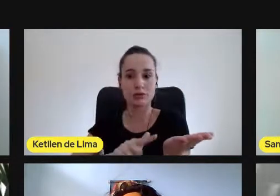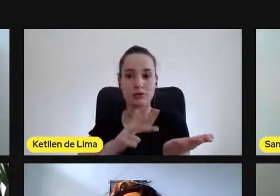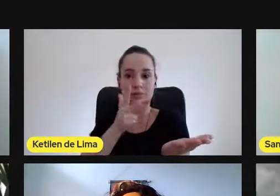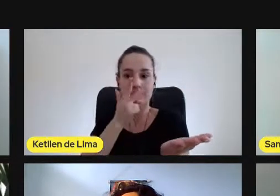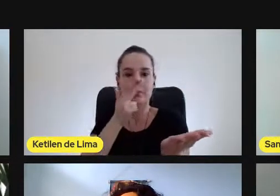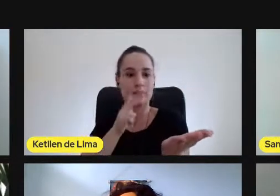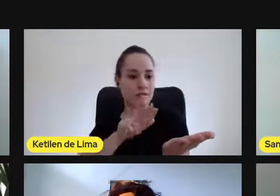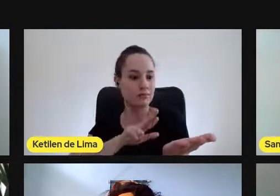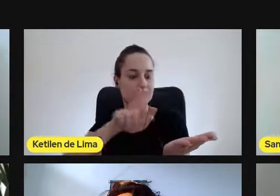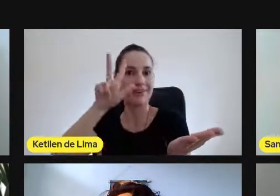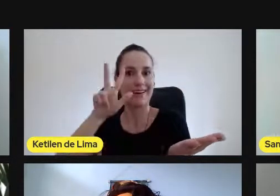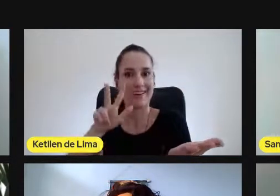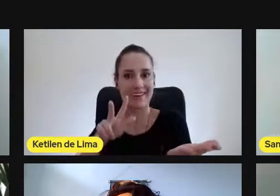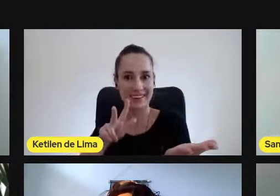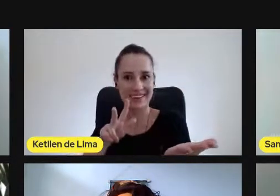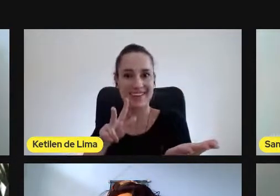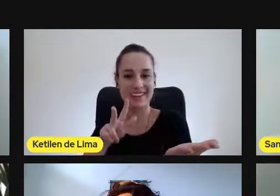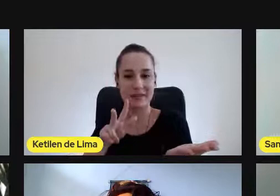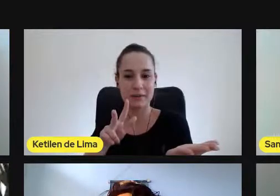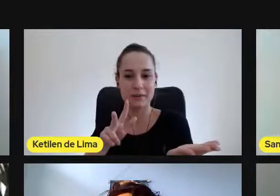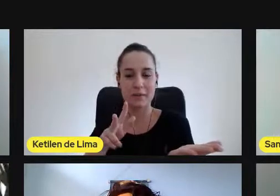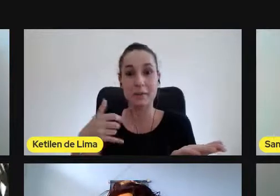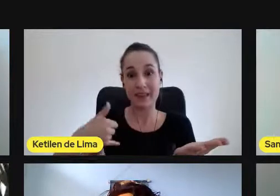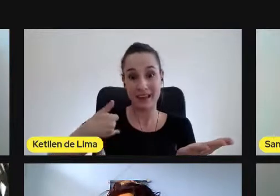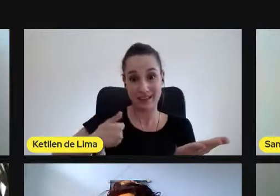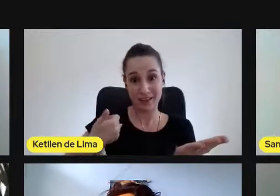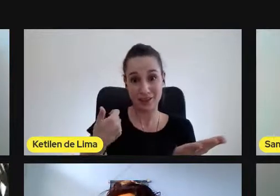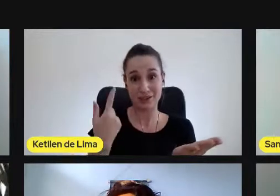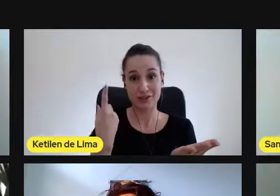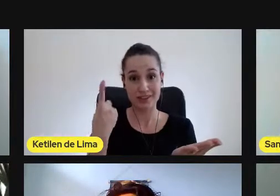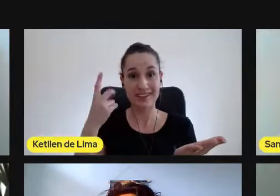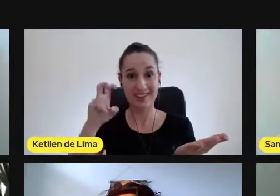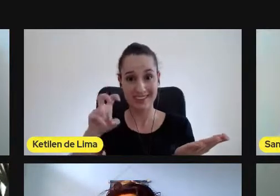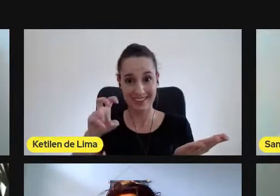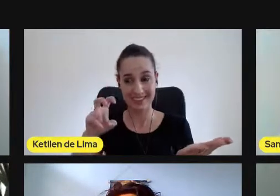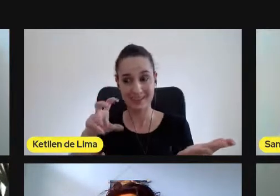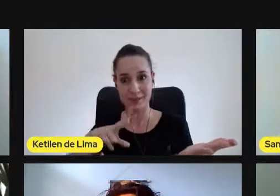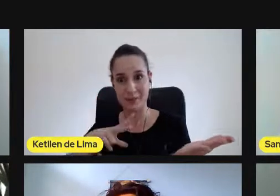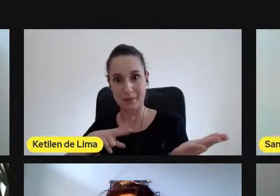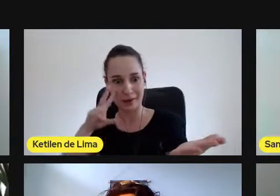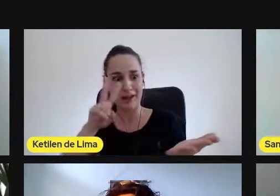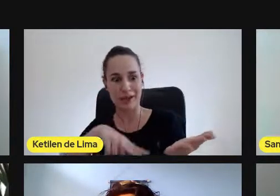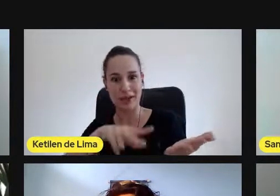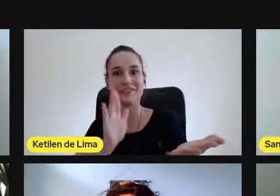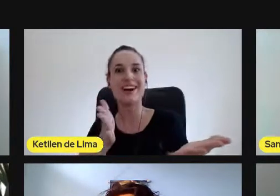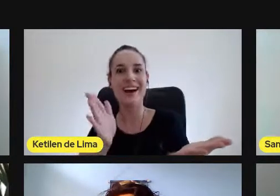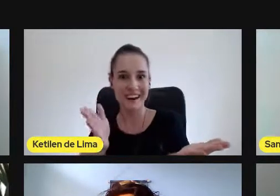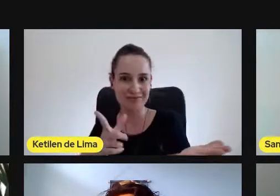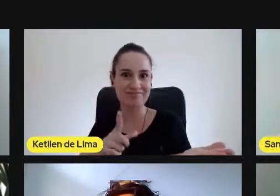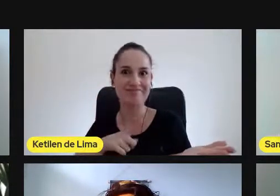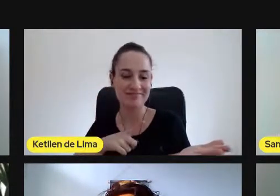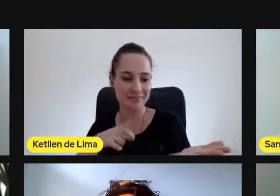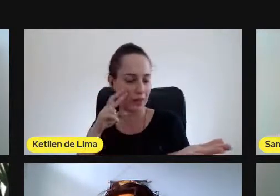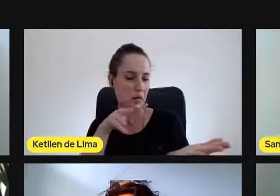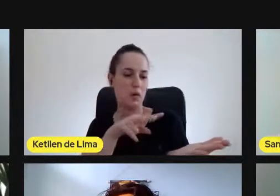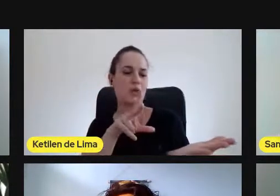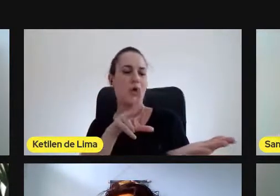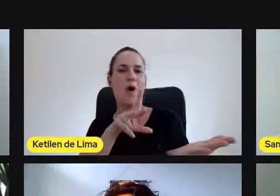Eu reli esse livro, eu li ele com 15 anos, sei lá, 16. Fiquei envaidecida com aquilo. Nossa, pensa igual a